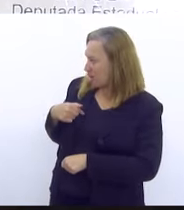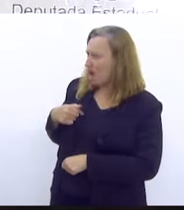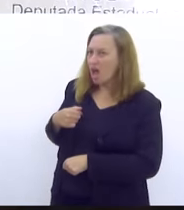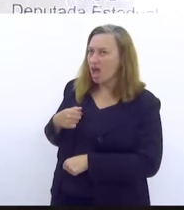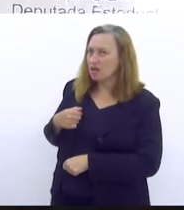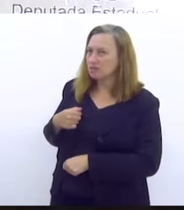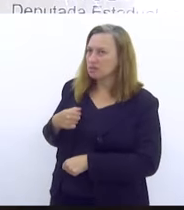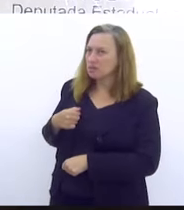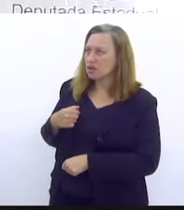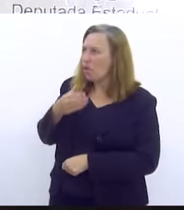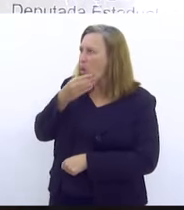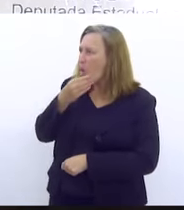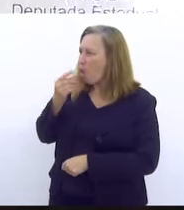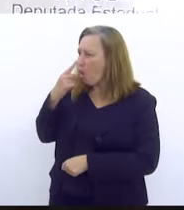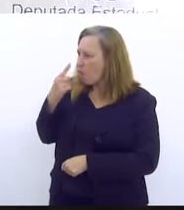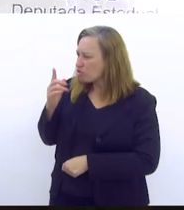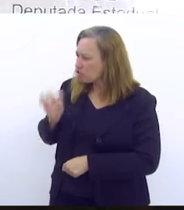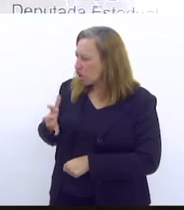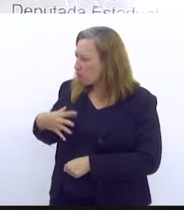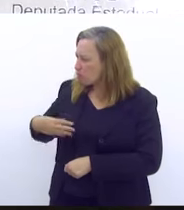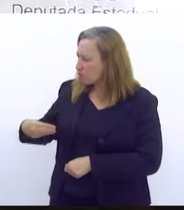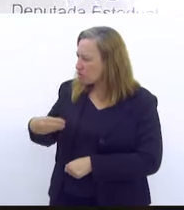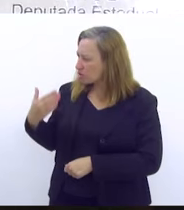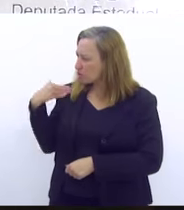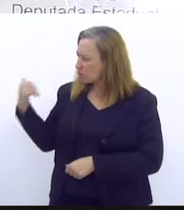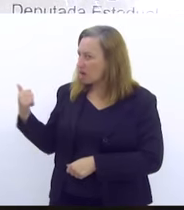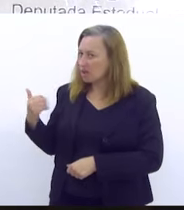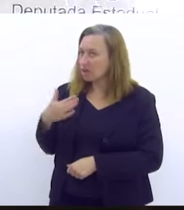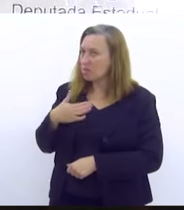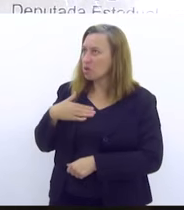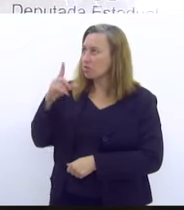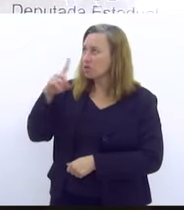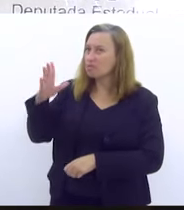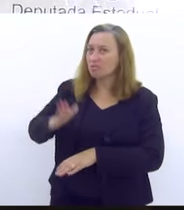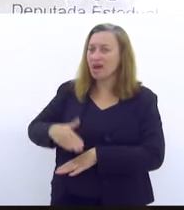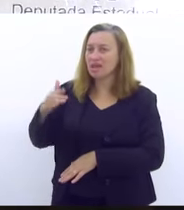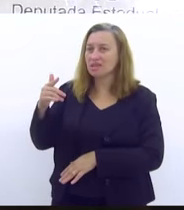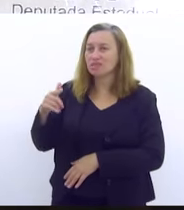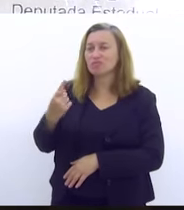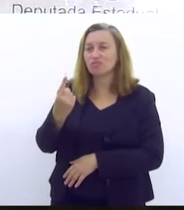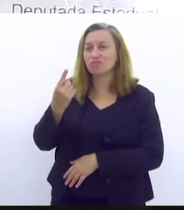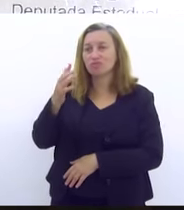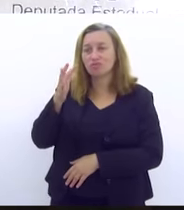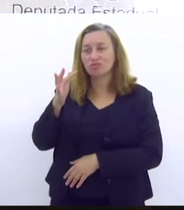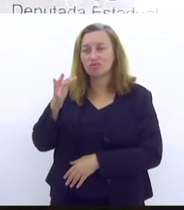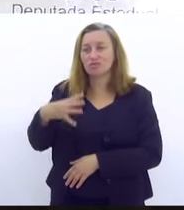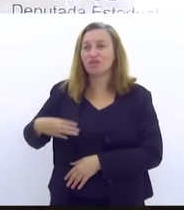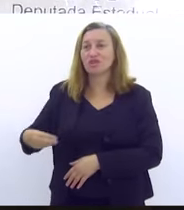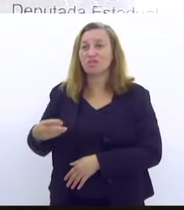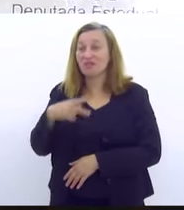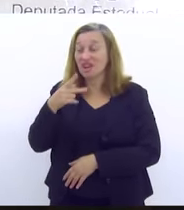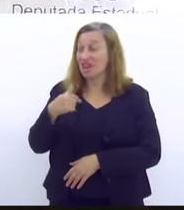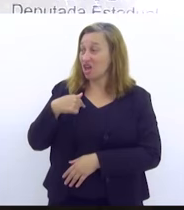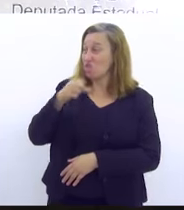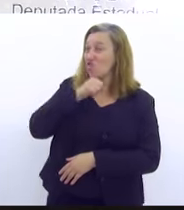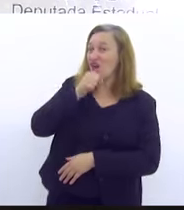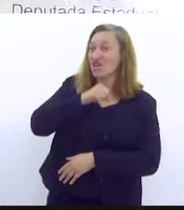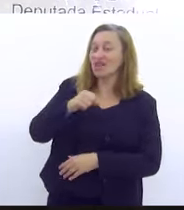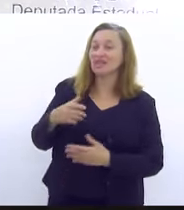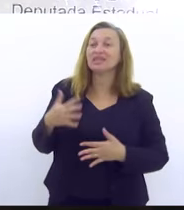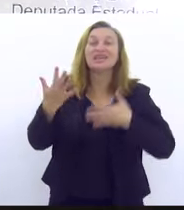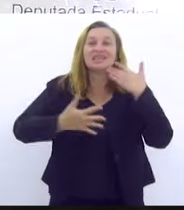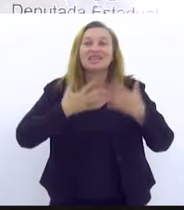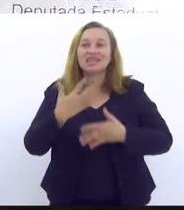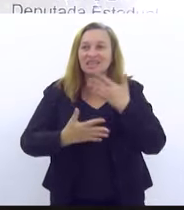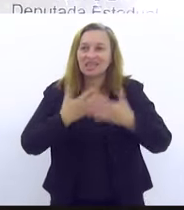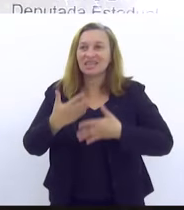um homem já com um filho do lado. Aí eu falo, meu Deus, lá vem mais um filho na fé para dizer que eu estou velha. E é assim, essa alegria